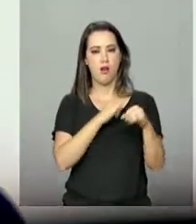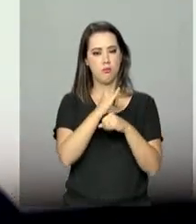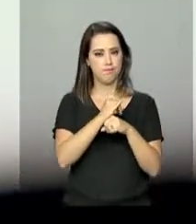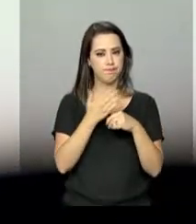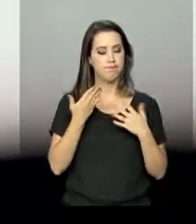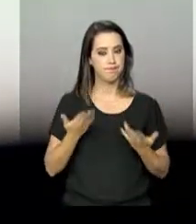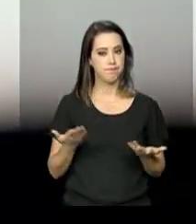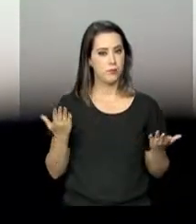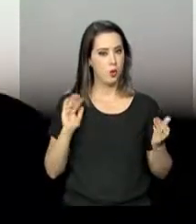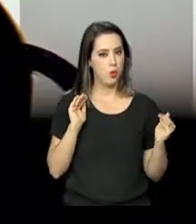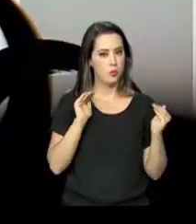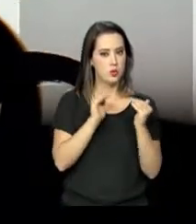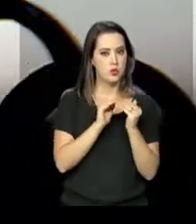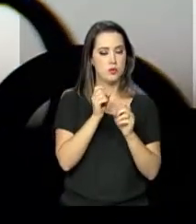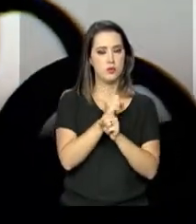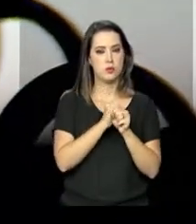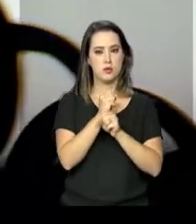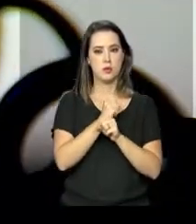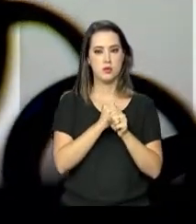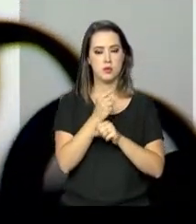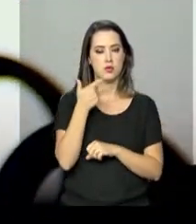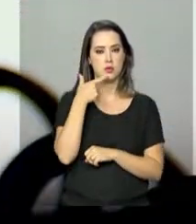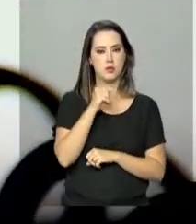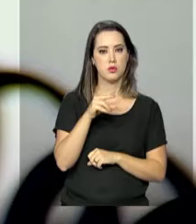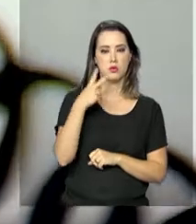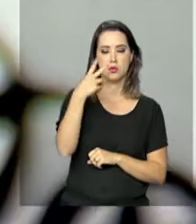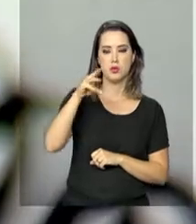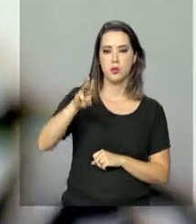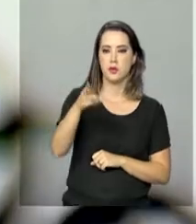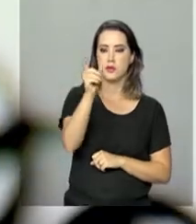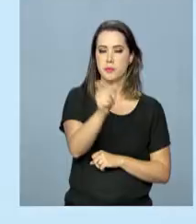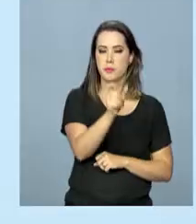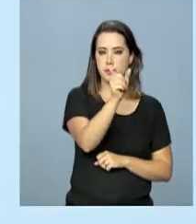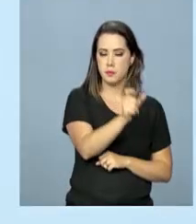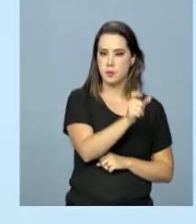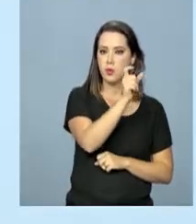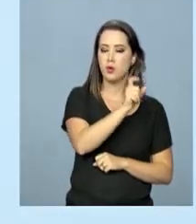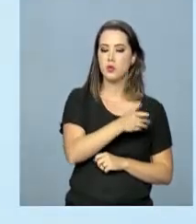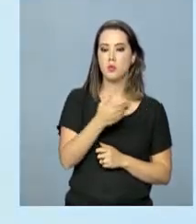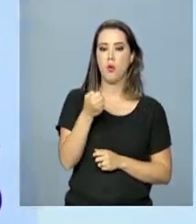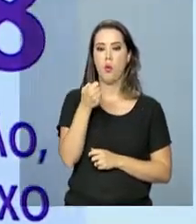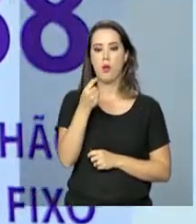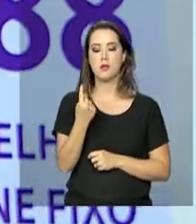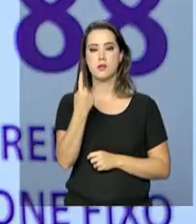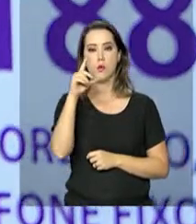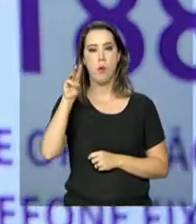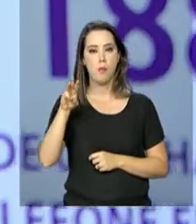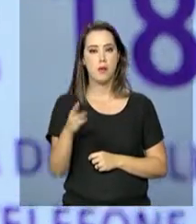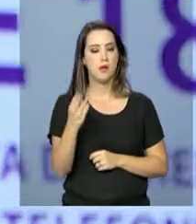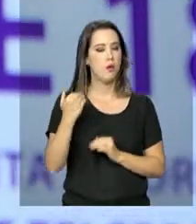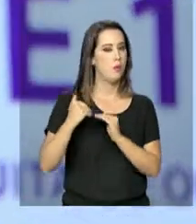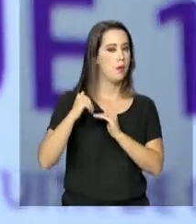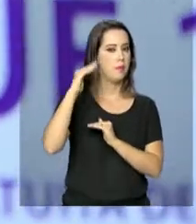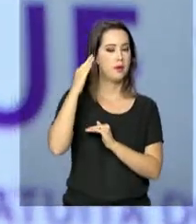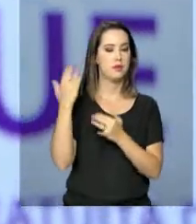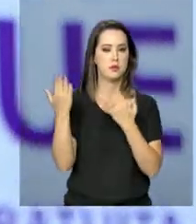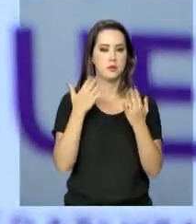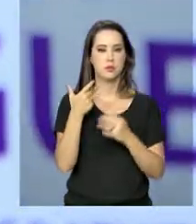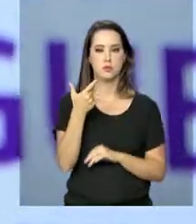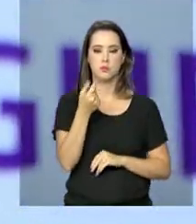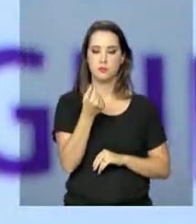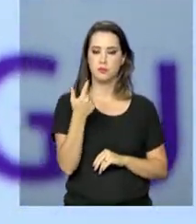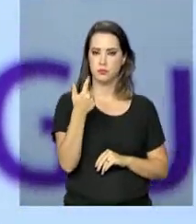ano é de atingir dois milhões e quinhentos mil atendimentos quase um milhão a mais do que em 2017